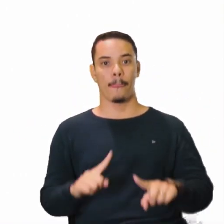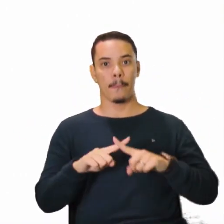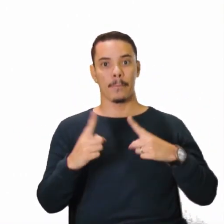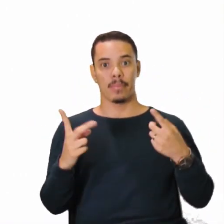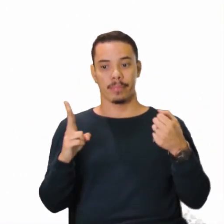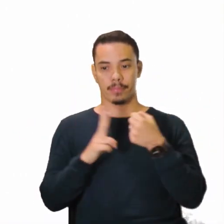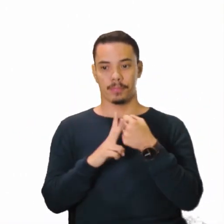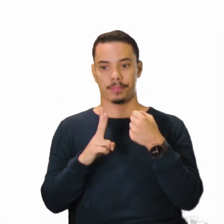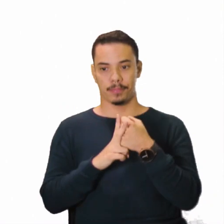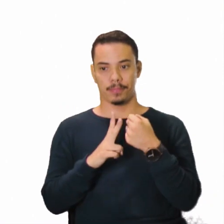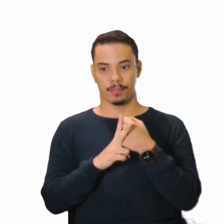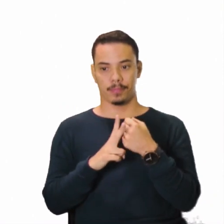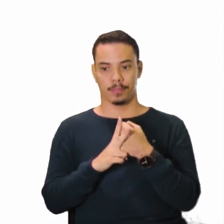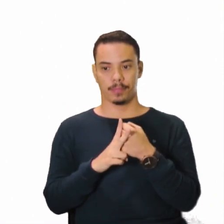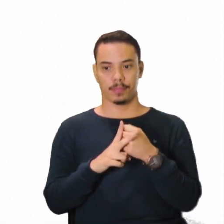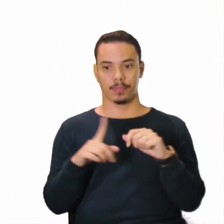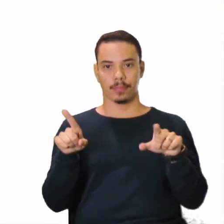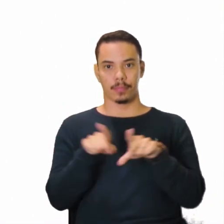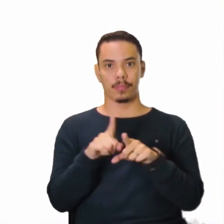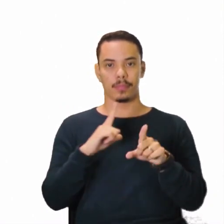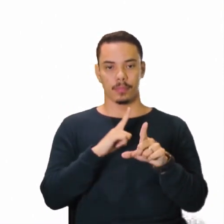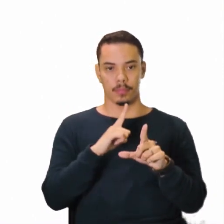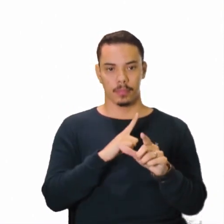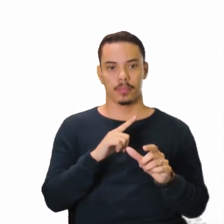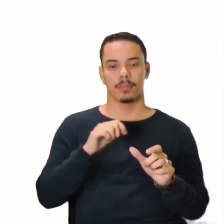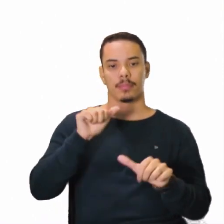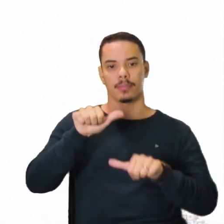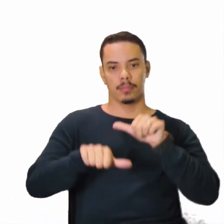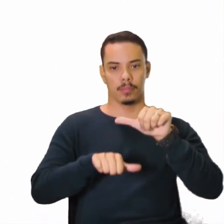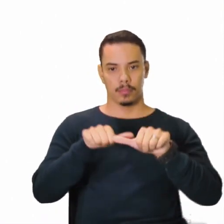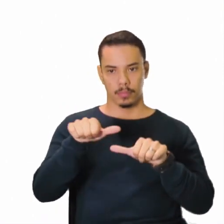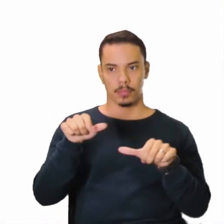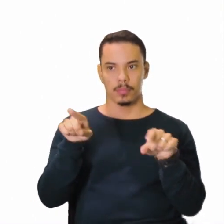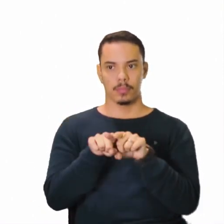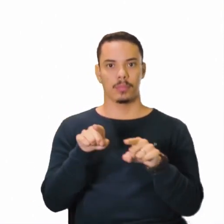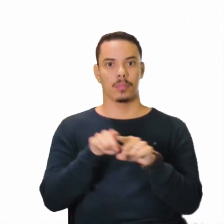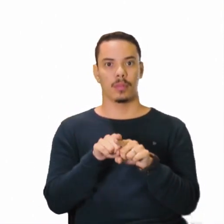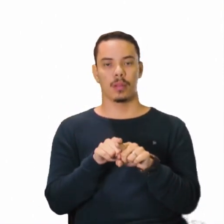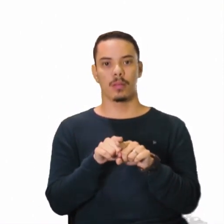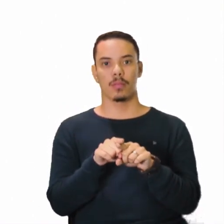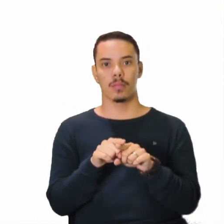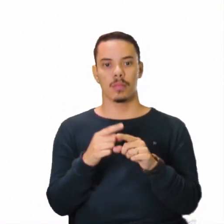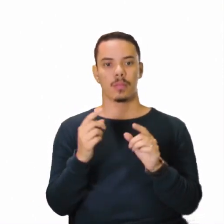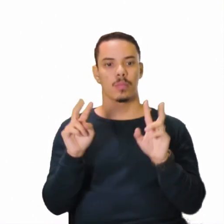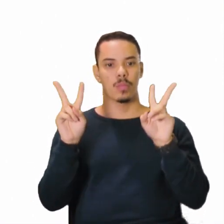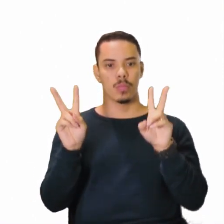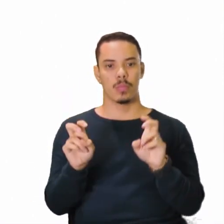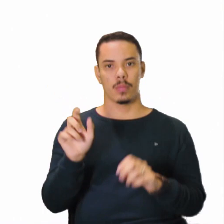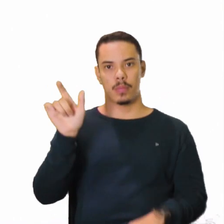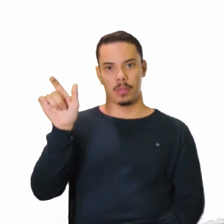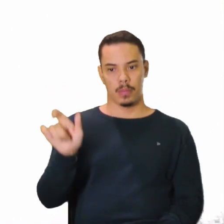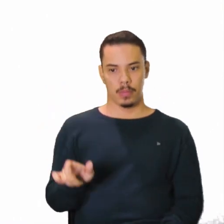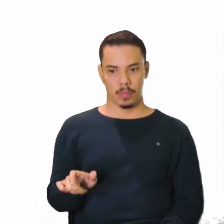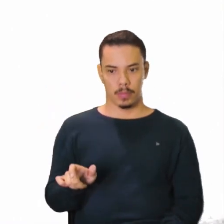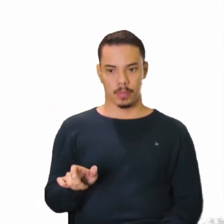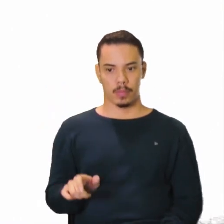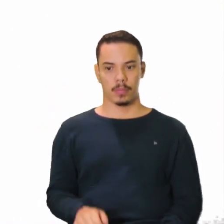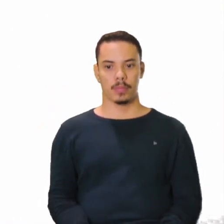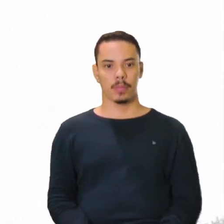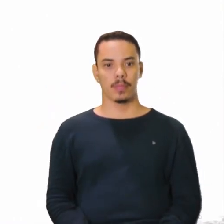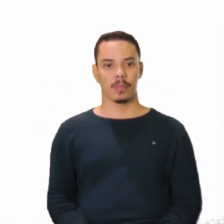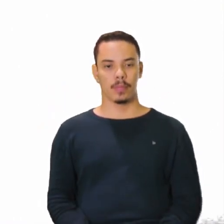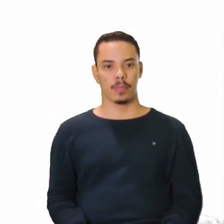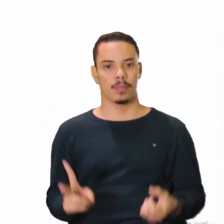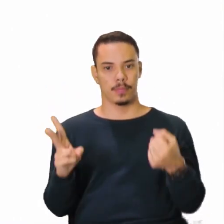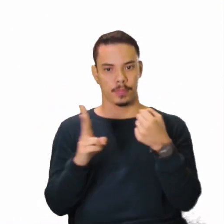verbos também, eles aí têm a flexão, né? Eles também se modificam em relação à pessoa, certo?